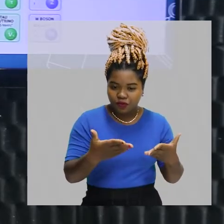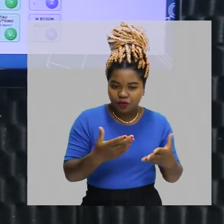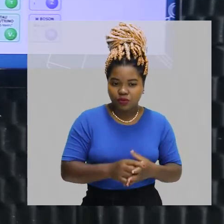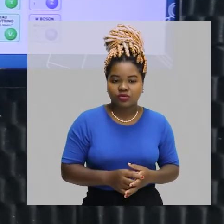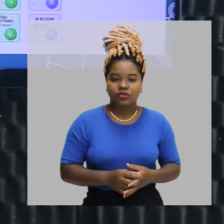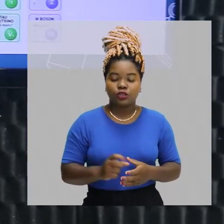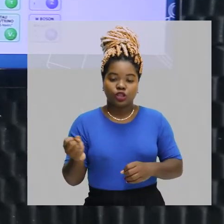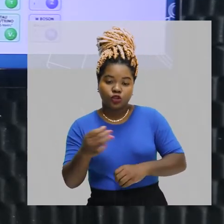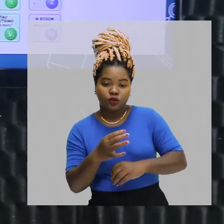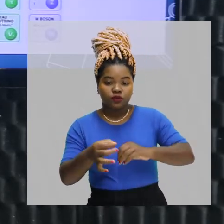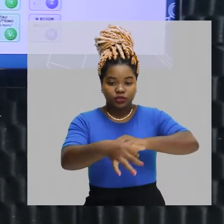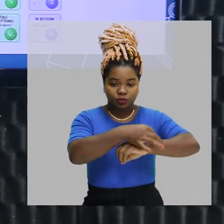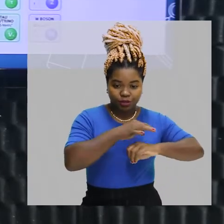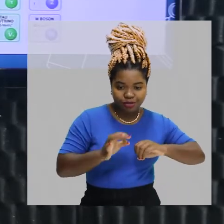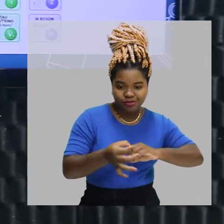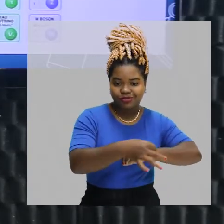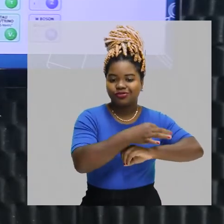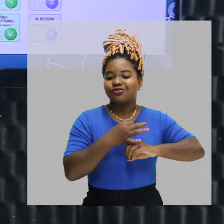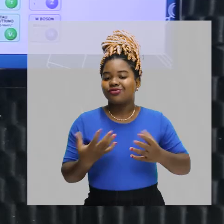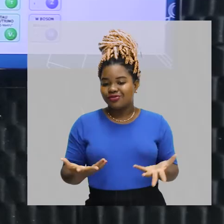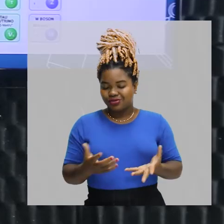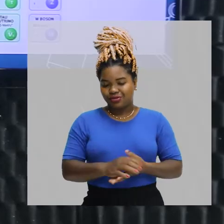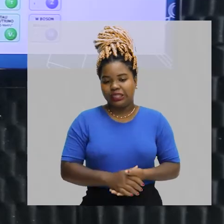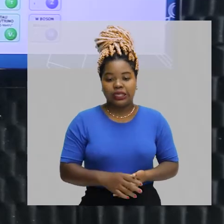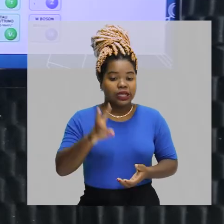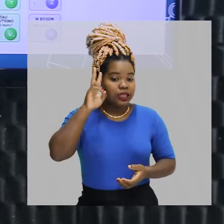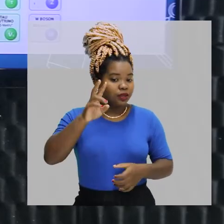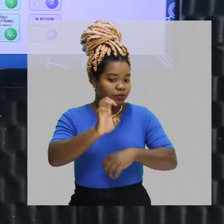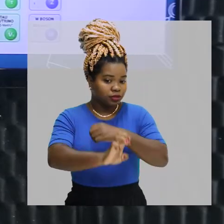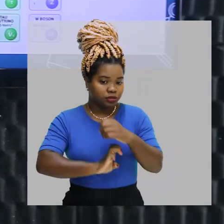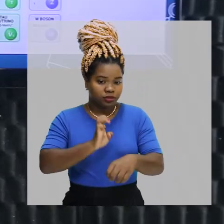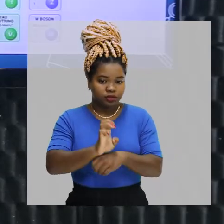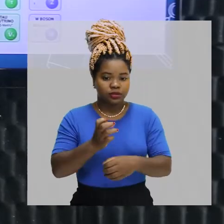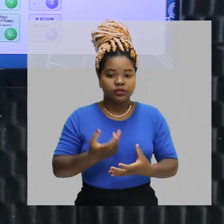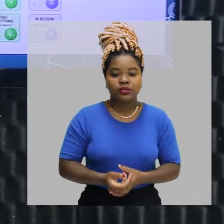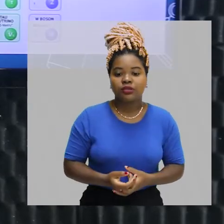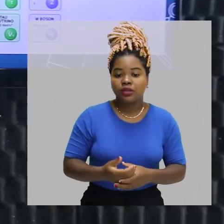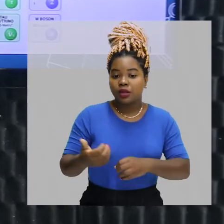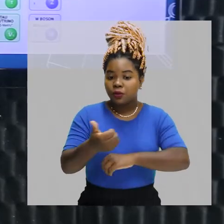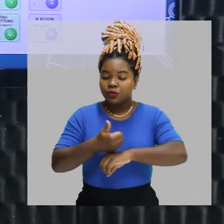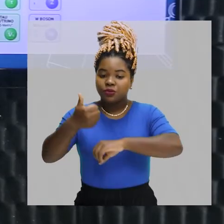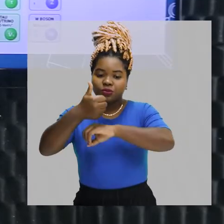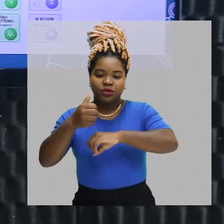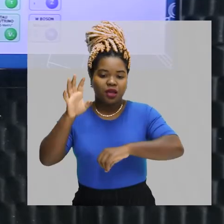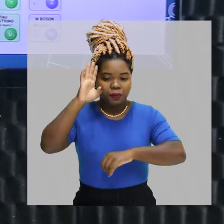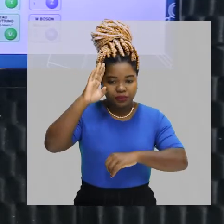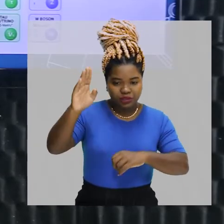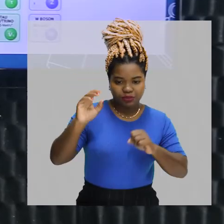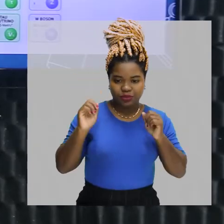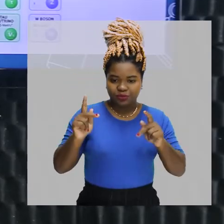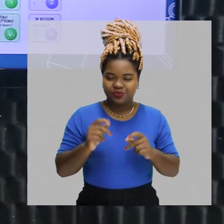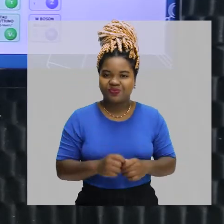cada vez mais complexas, tá certo? Lembrando que o elétron, ele é uma partícula elementar, tá certo?